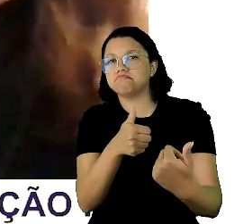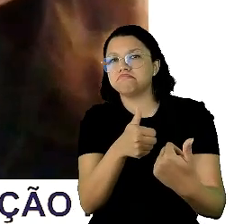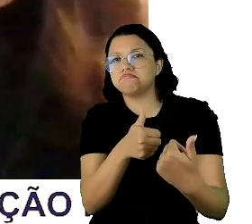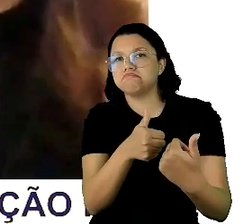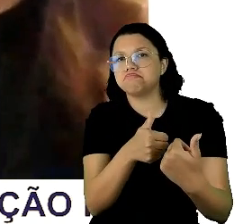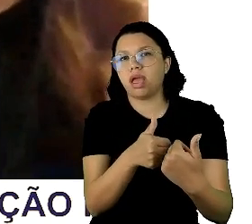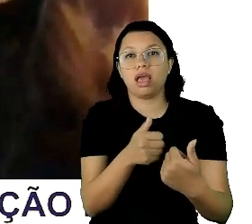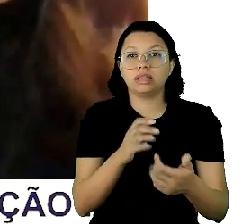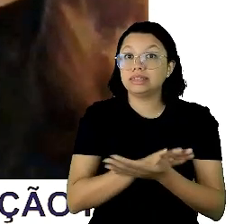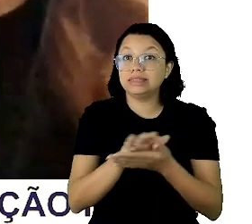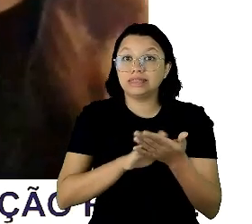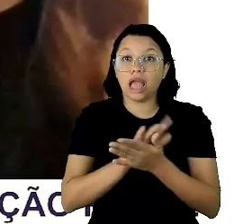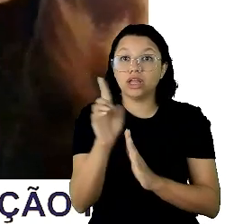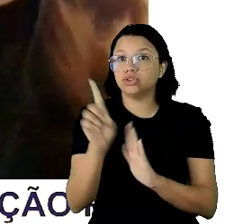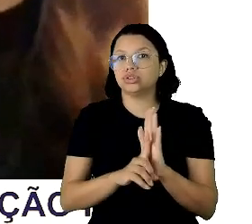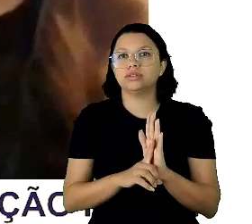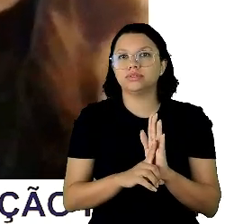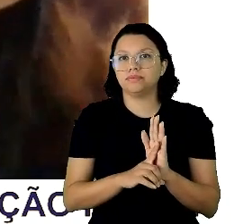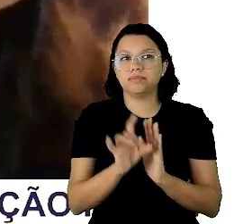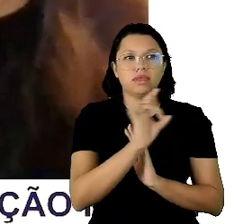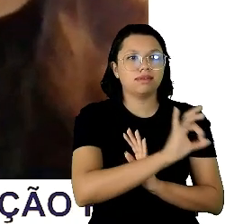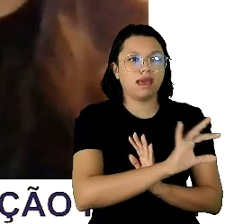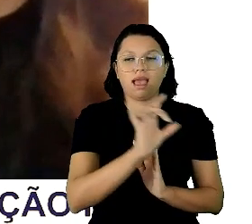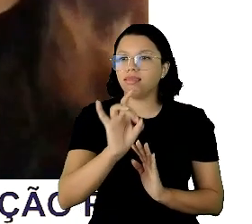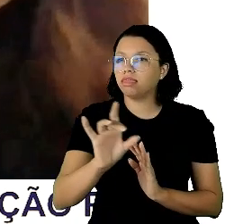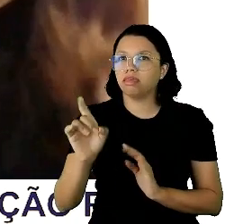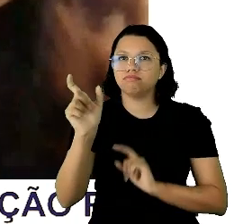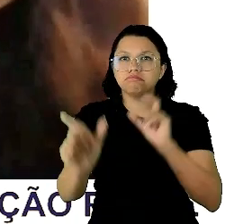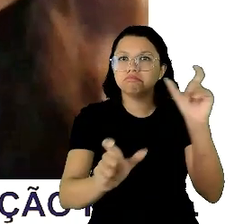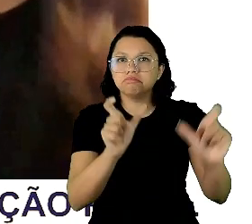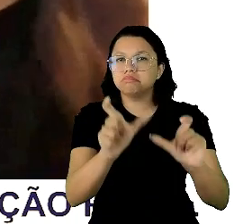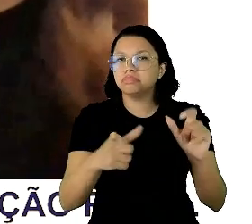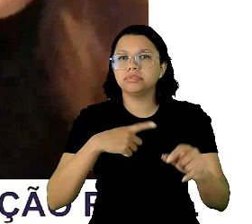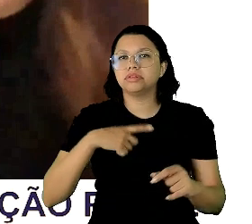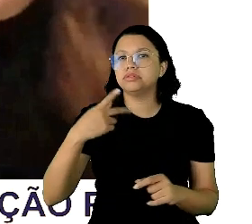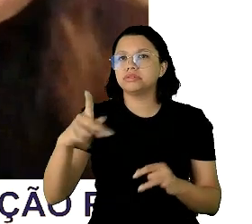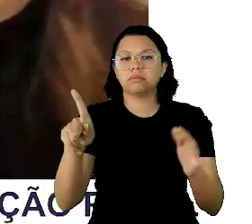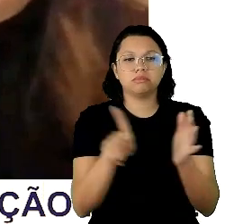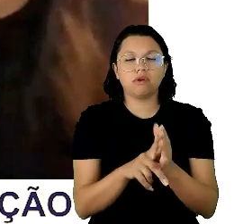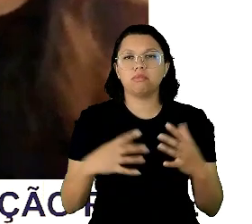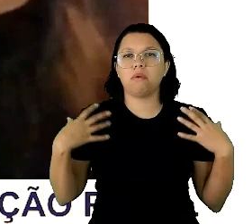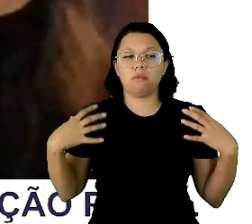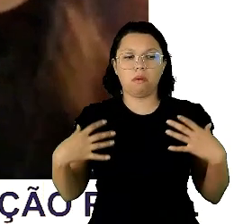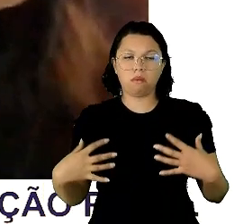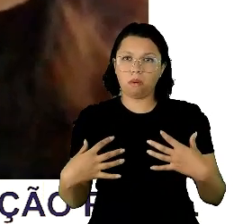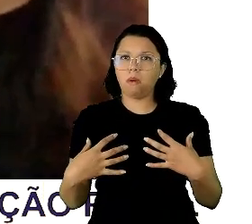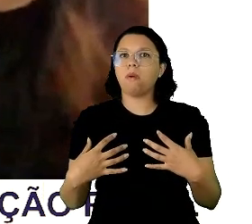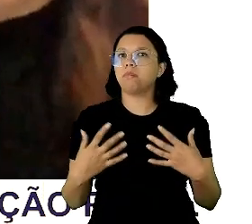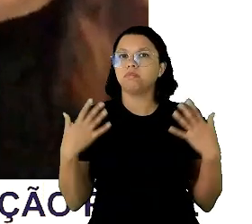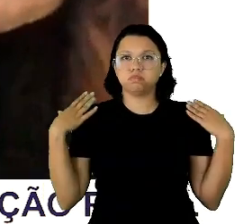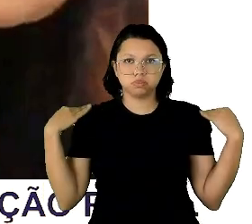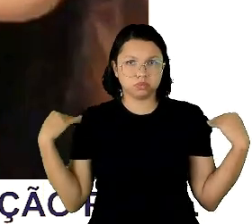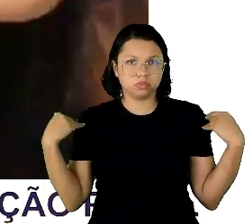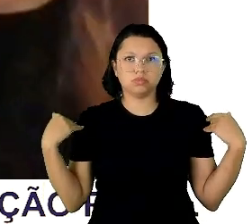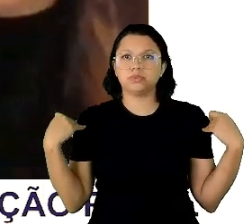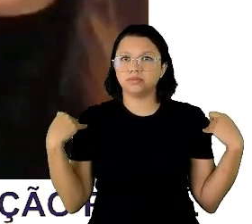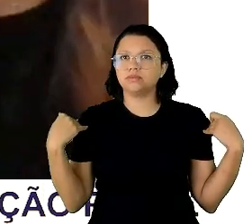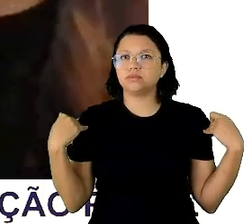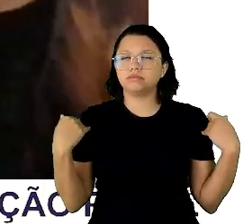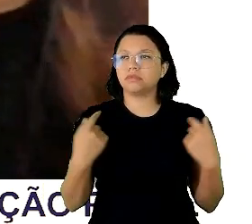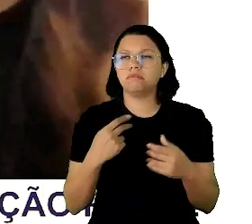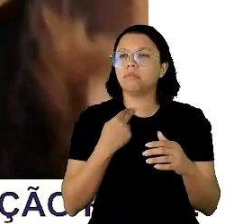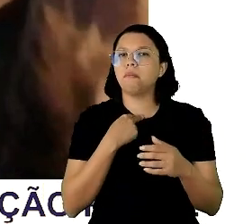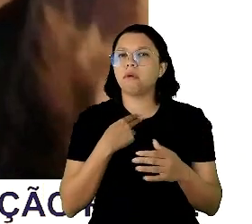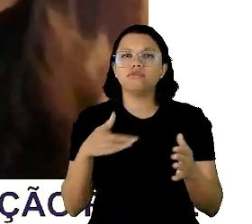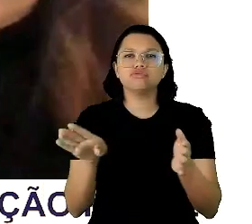de nada. Cada um tem seu corpo e o seu corpo é o seu templo. E você não pode chegar numa pessoa que está num local público e achar que